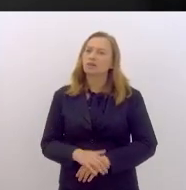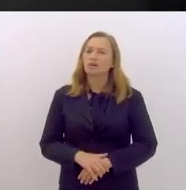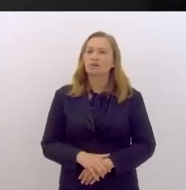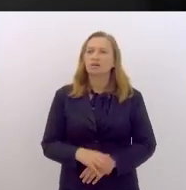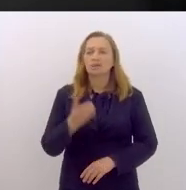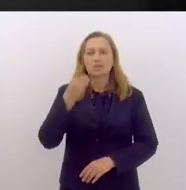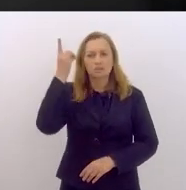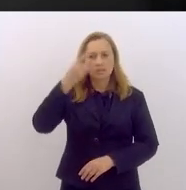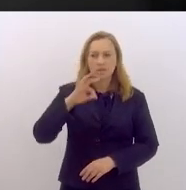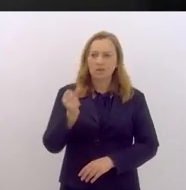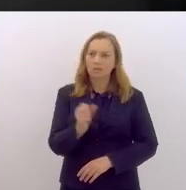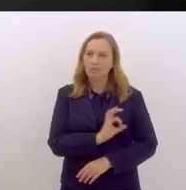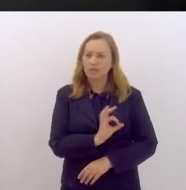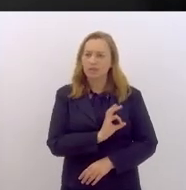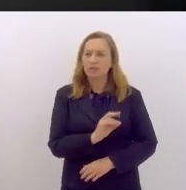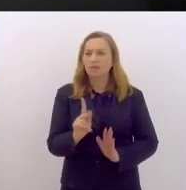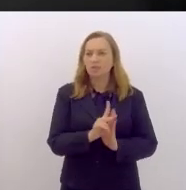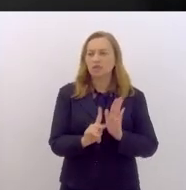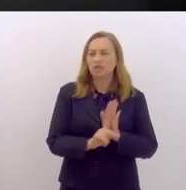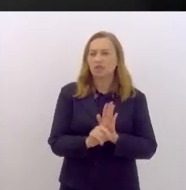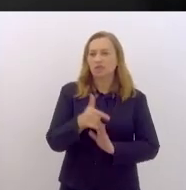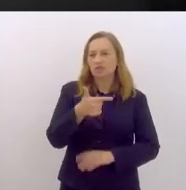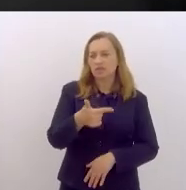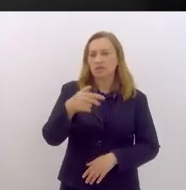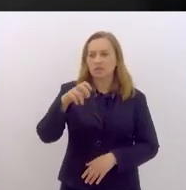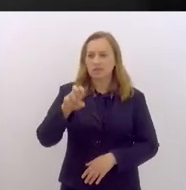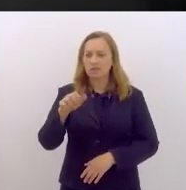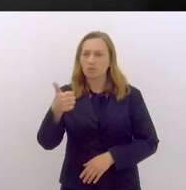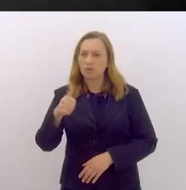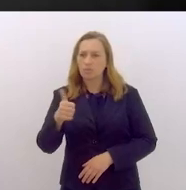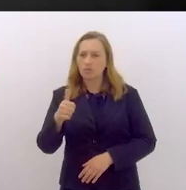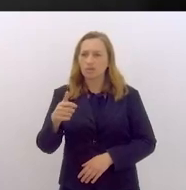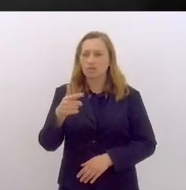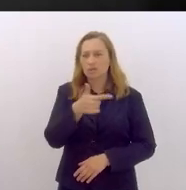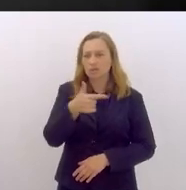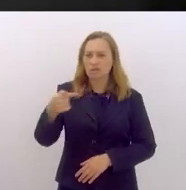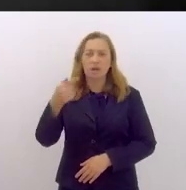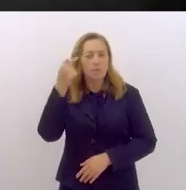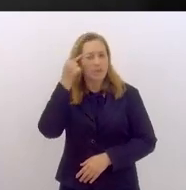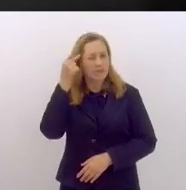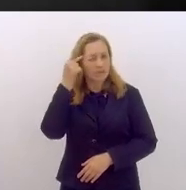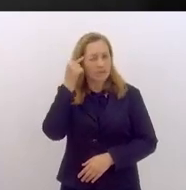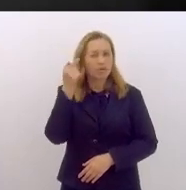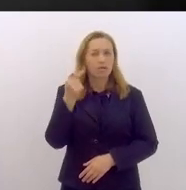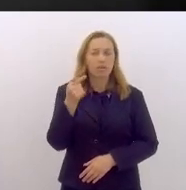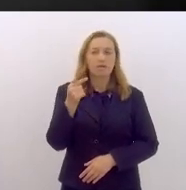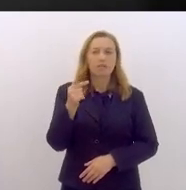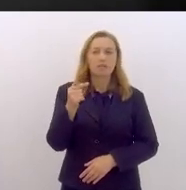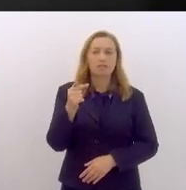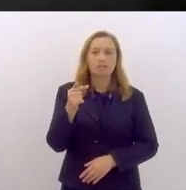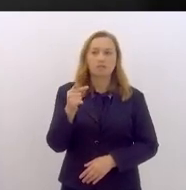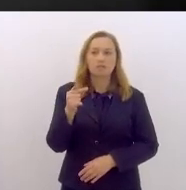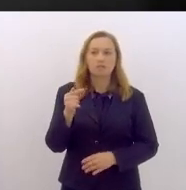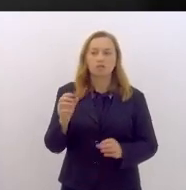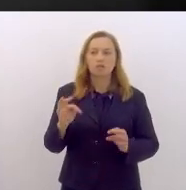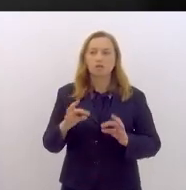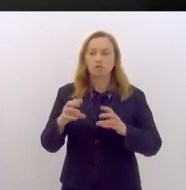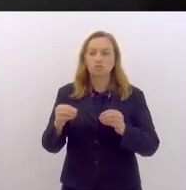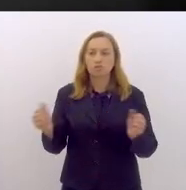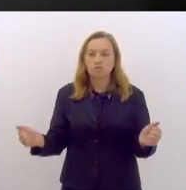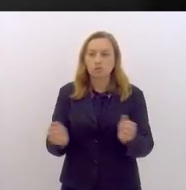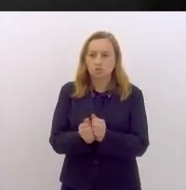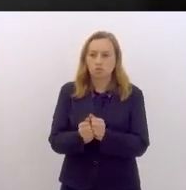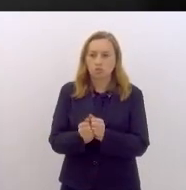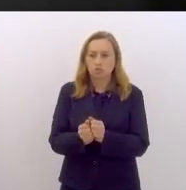a deputada Marta tem um projeto 2511 de 17, então vou a pensar e aí vira tudo uma matéria só com